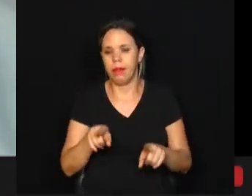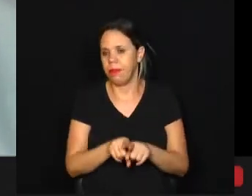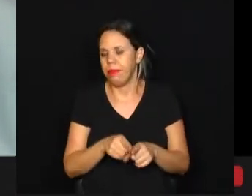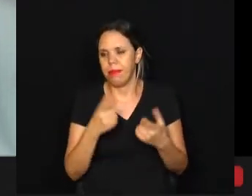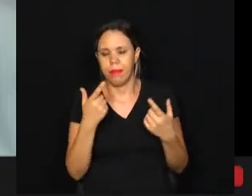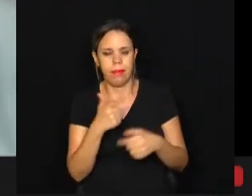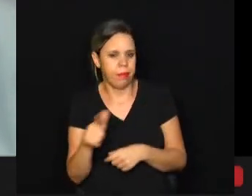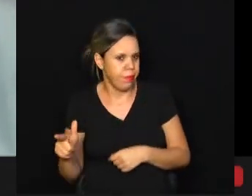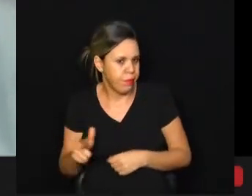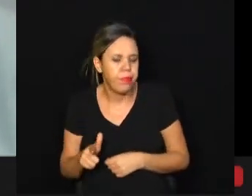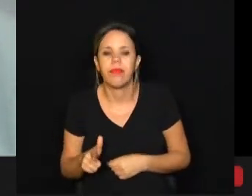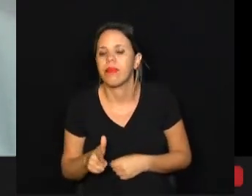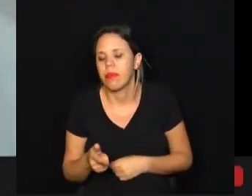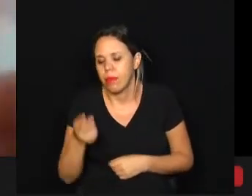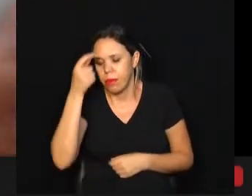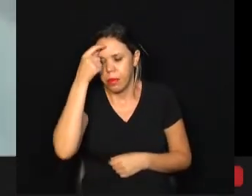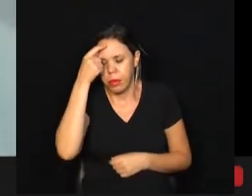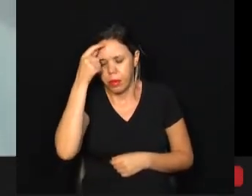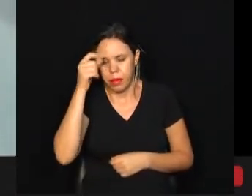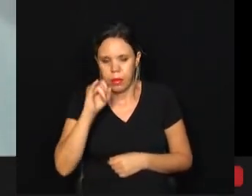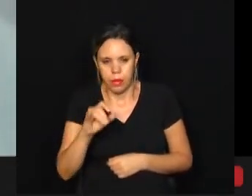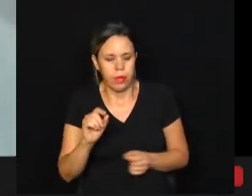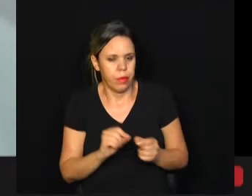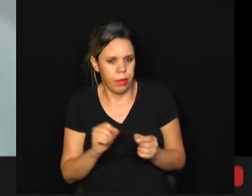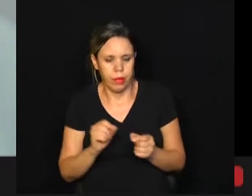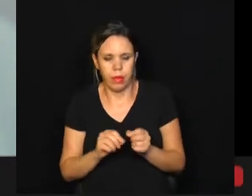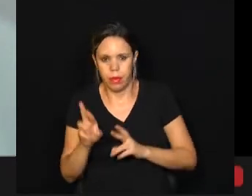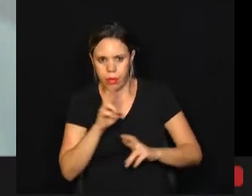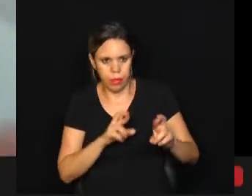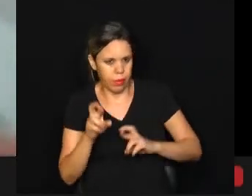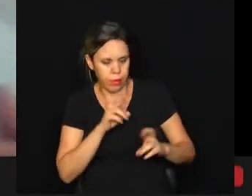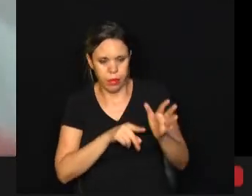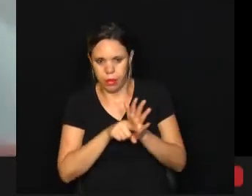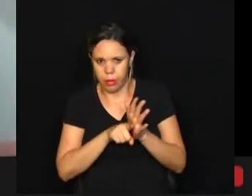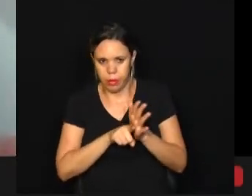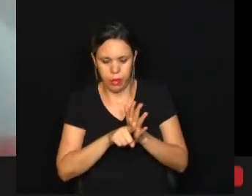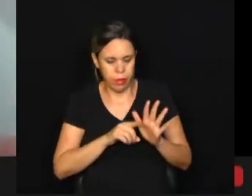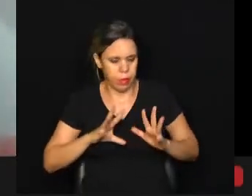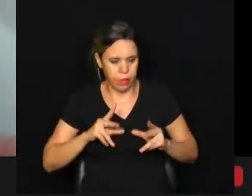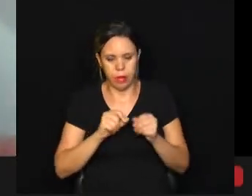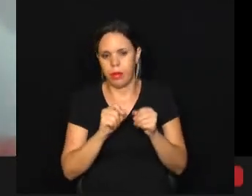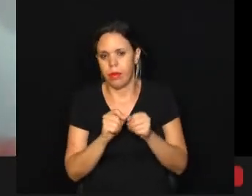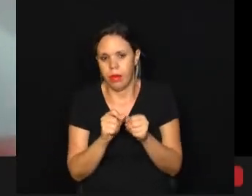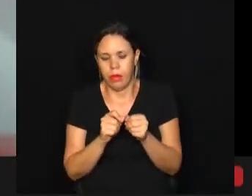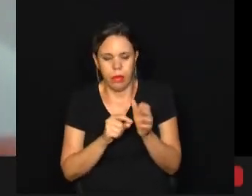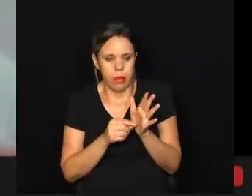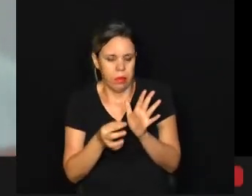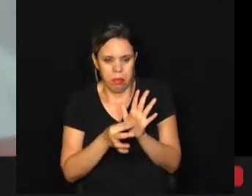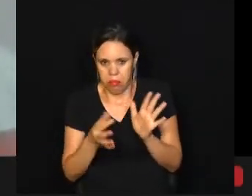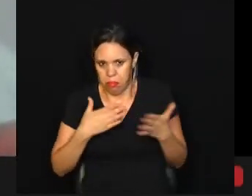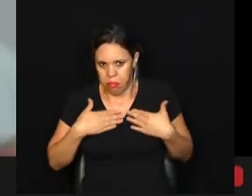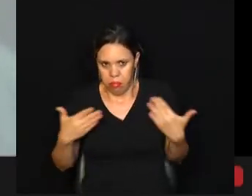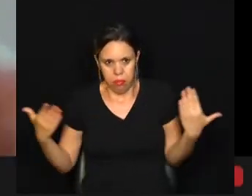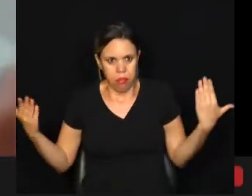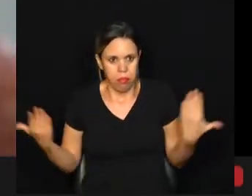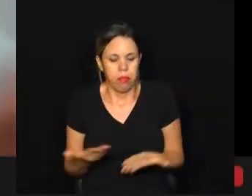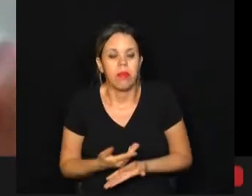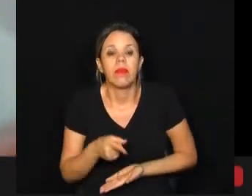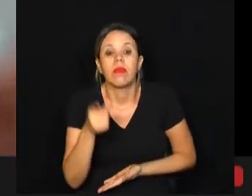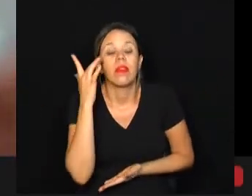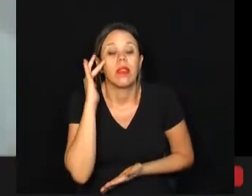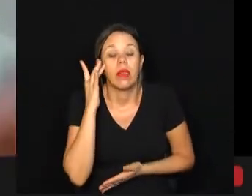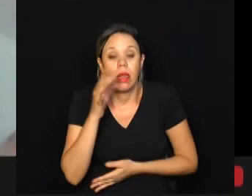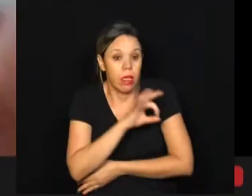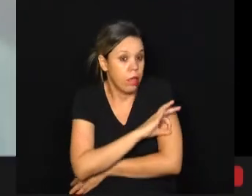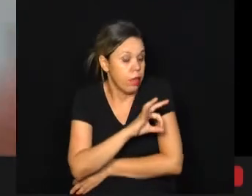tem essa consciência. Se a gente for fazer uma pesquisa, estou fazendo uma suposição minha aqui hoje, você acha que a